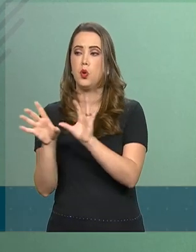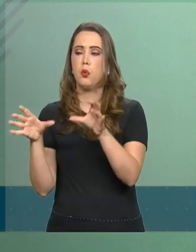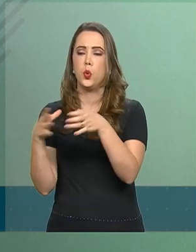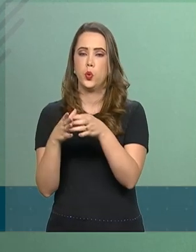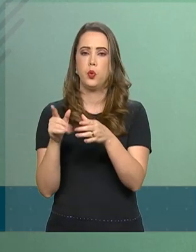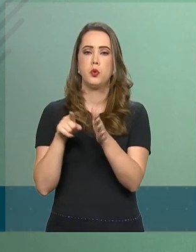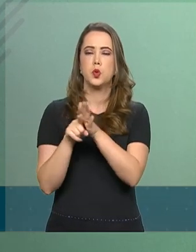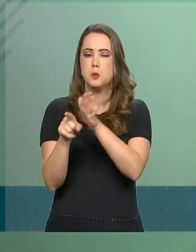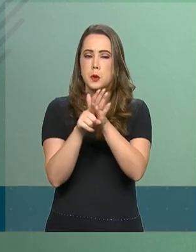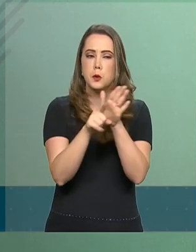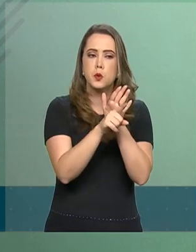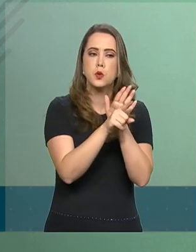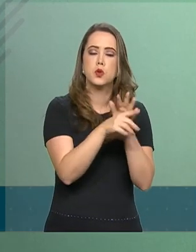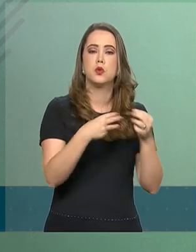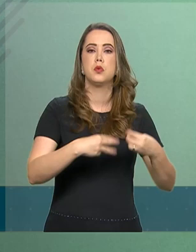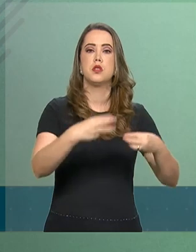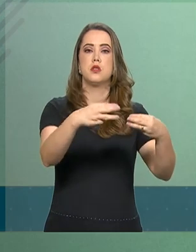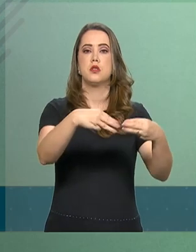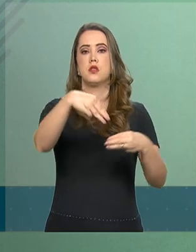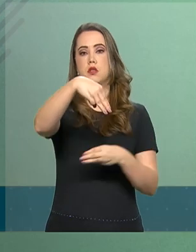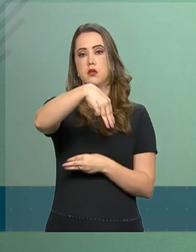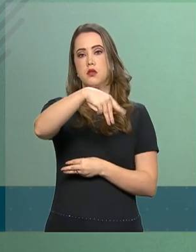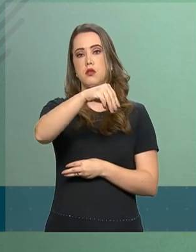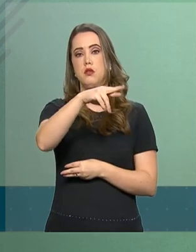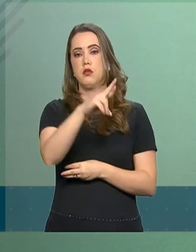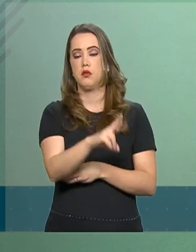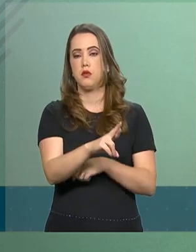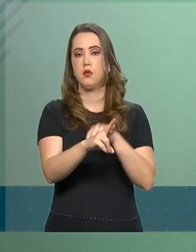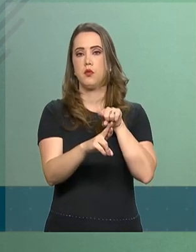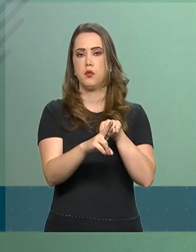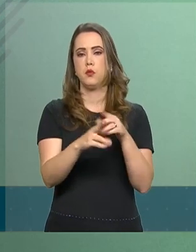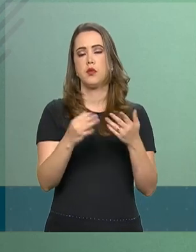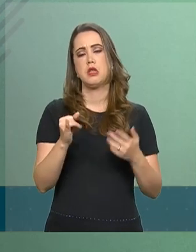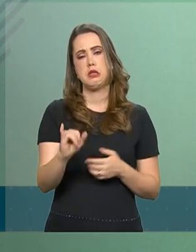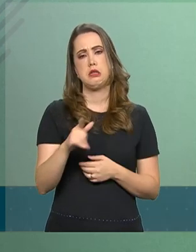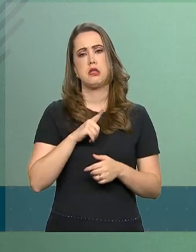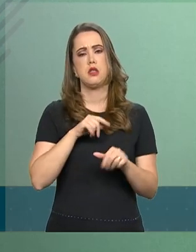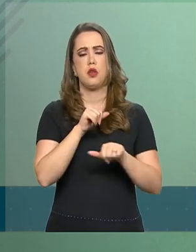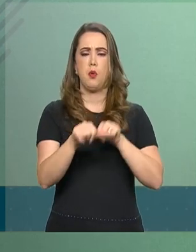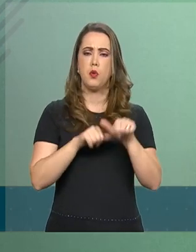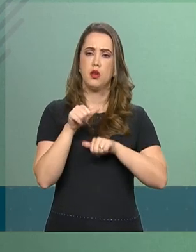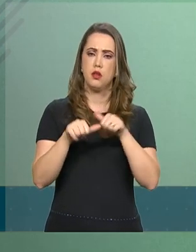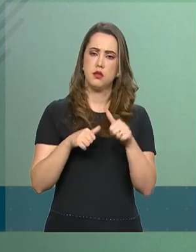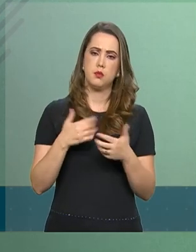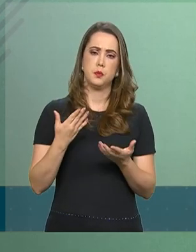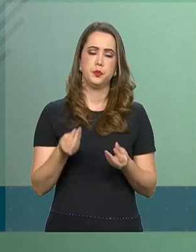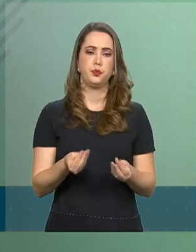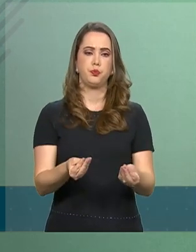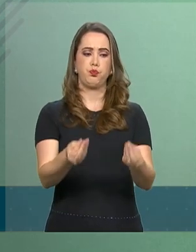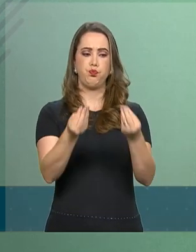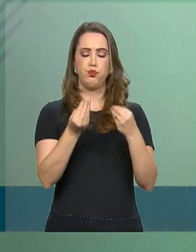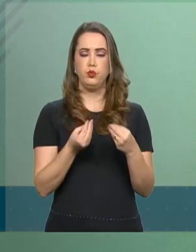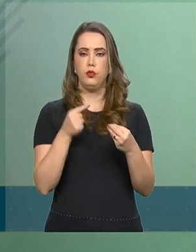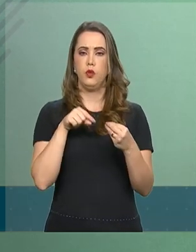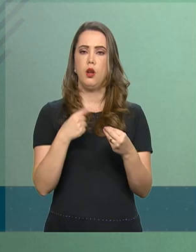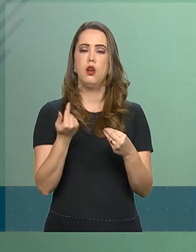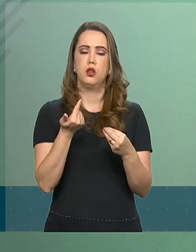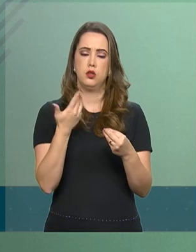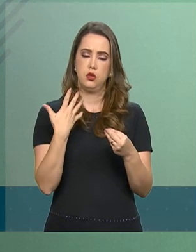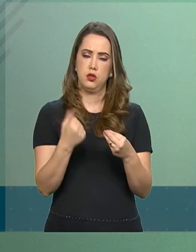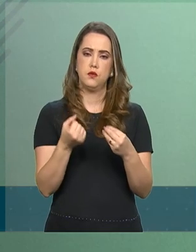a água ministério do desenvolvimento regional ou seja caso haja alguma coisa nesse sentido e aí nós vamos